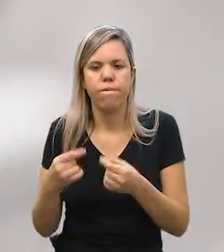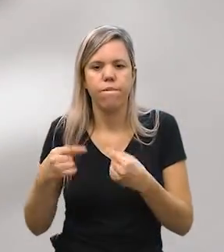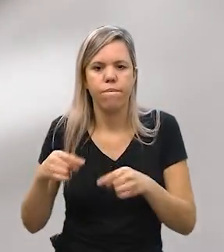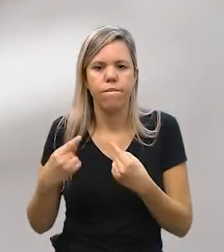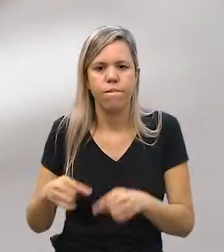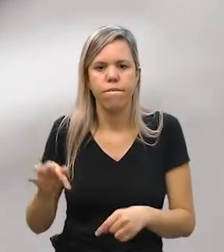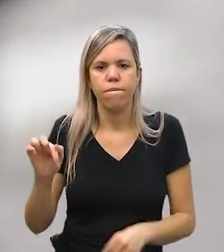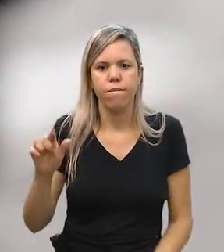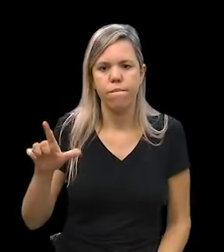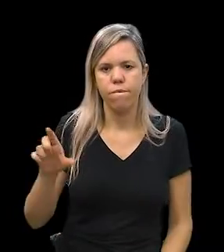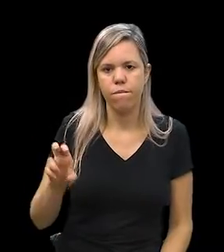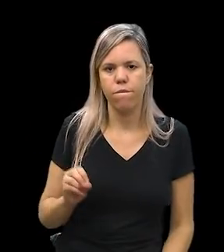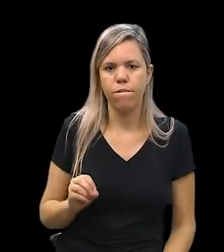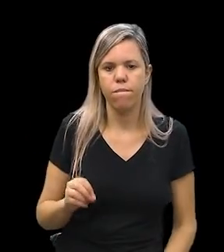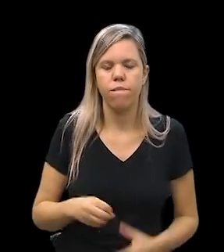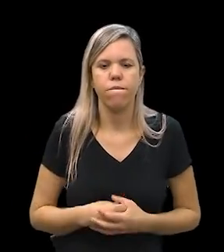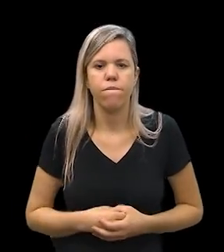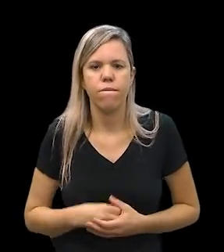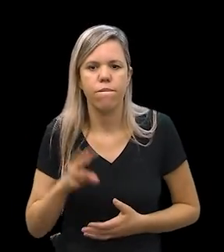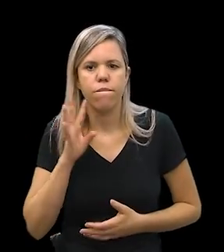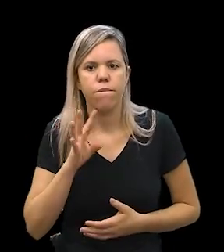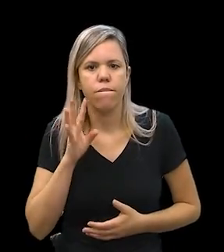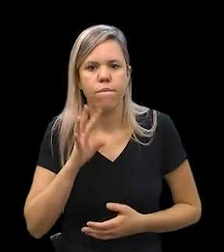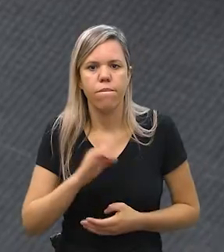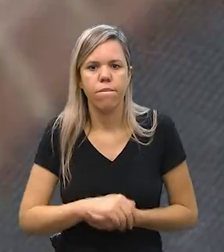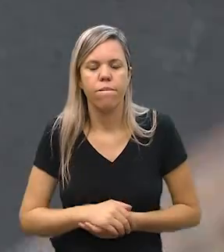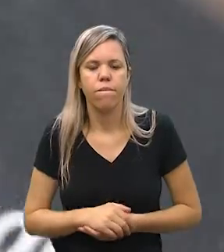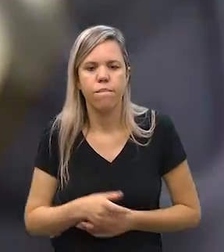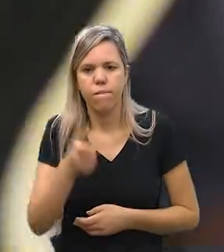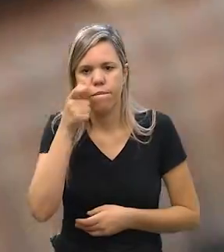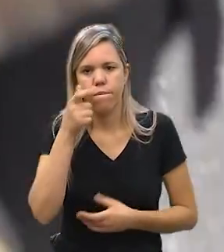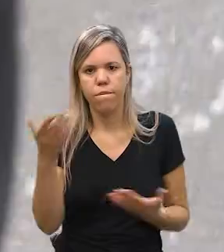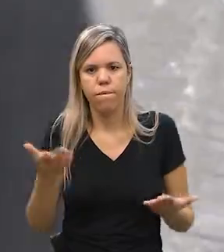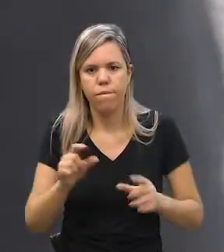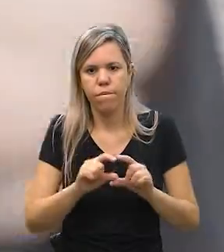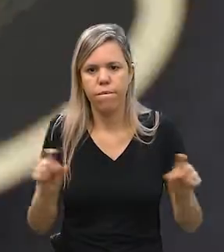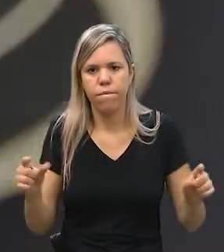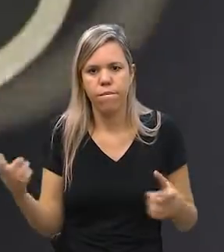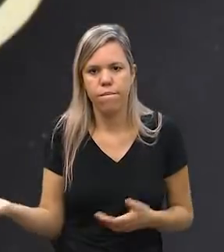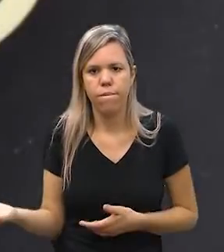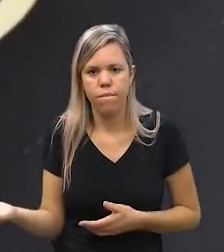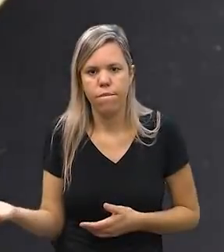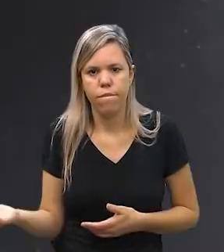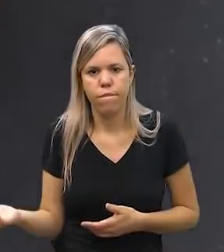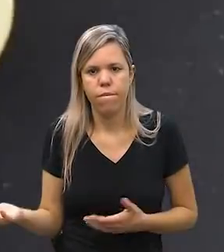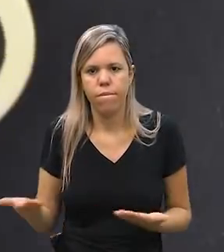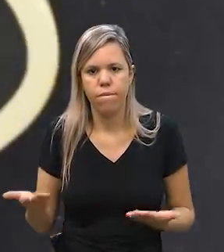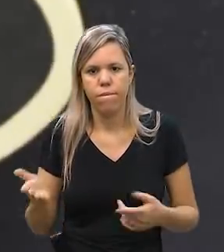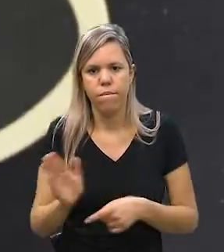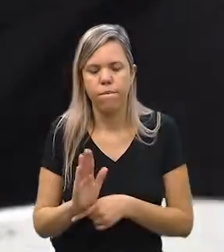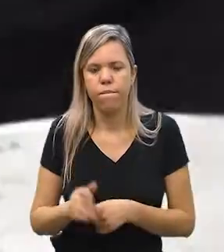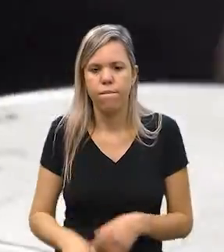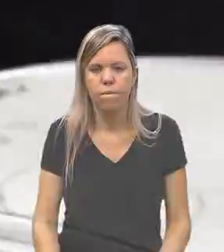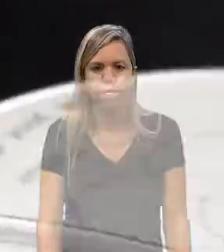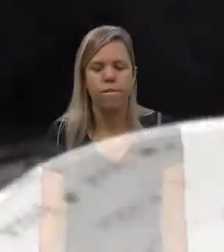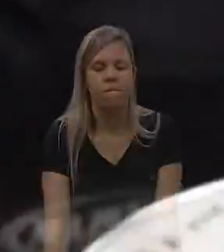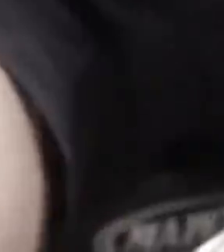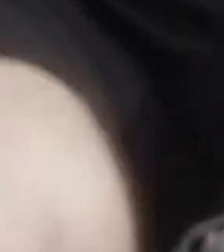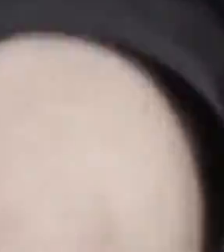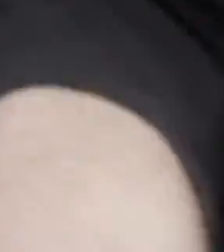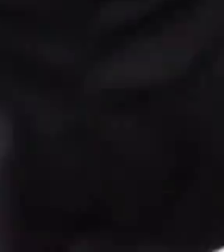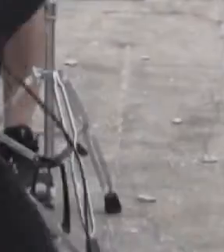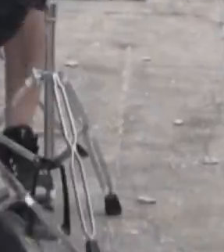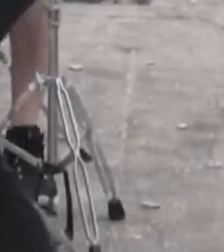Fluxo. E que sonzeira, hein? Ficou muito legal e a gente vai conferir um trechinho desse clipe agora. Olha só.